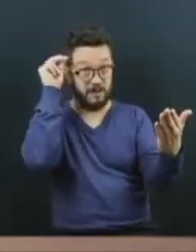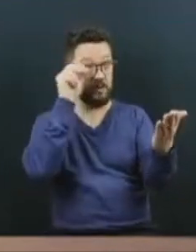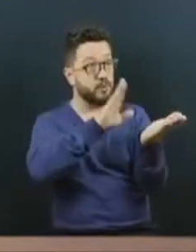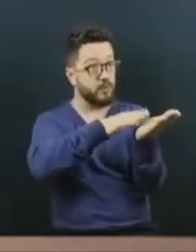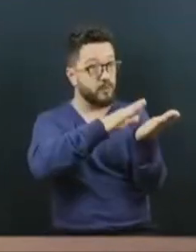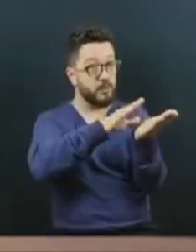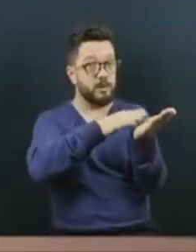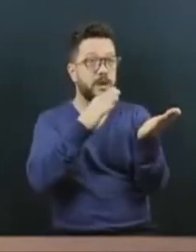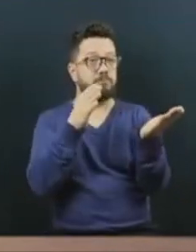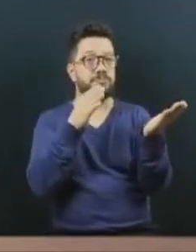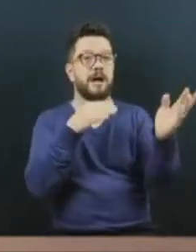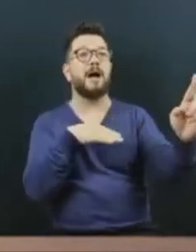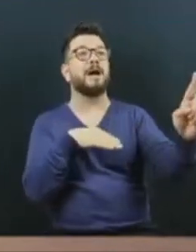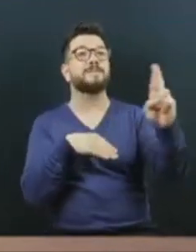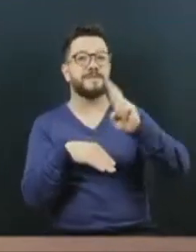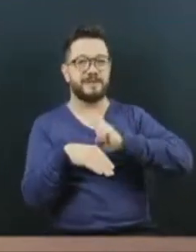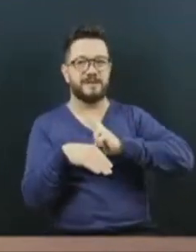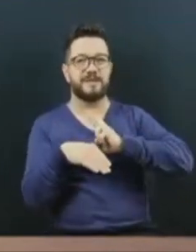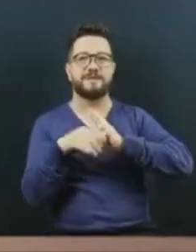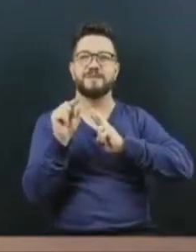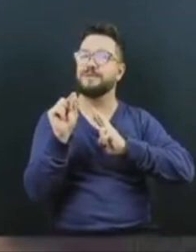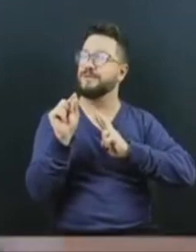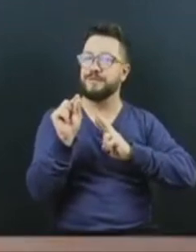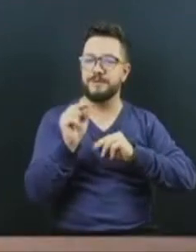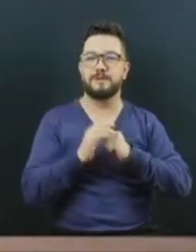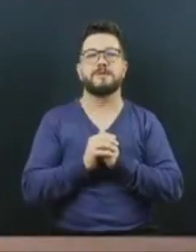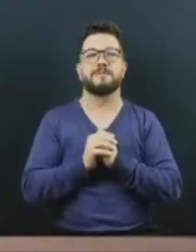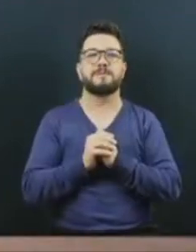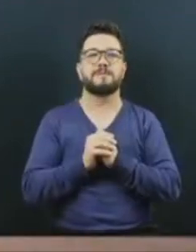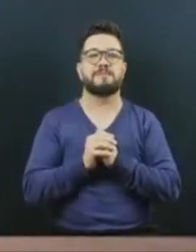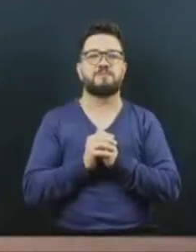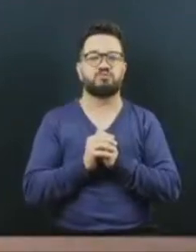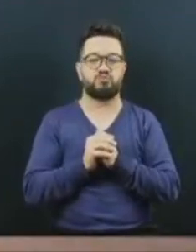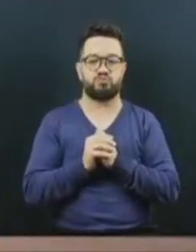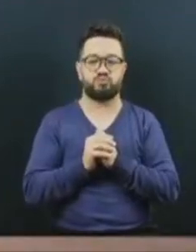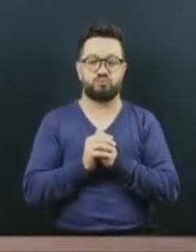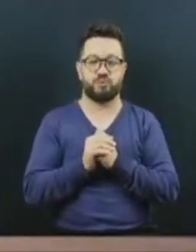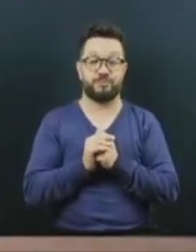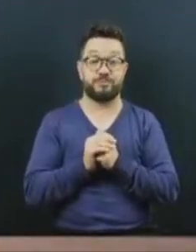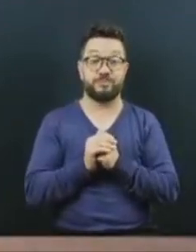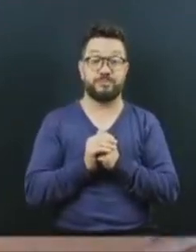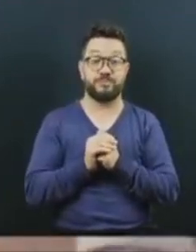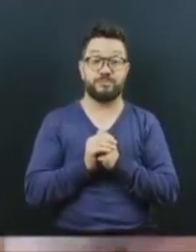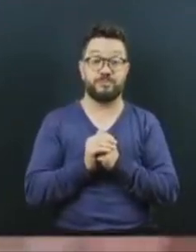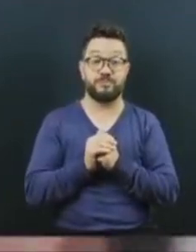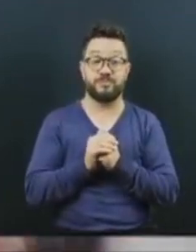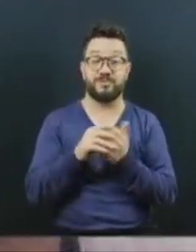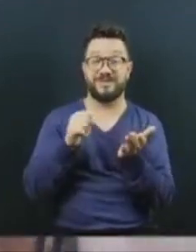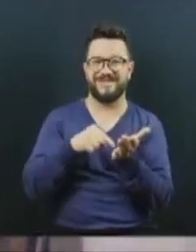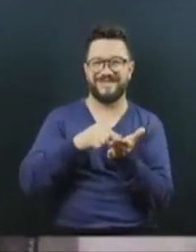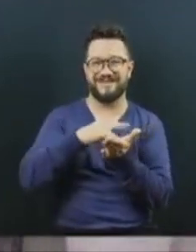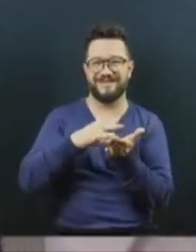tivemos aí a resposta informando que a a a concessão da credencial do estacionamento